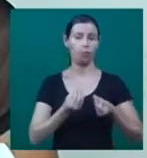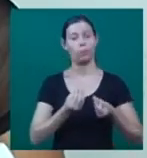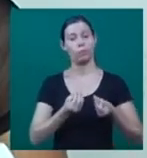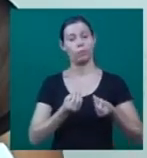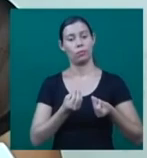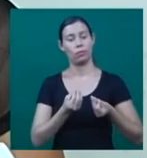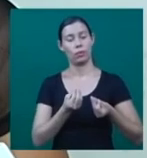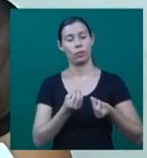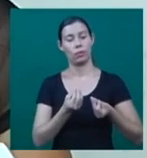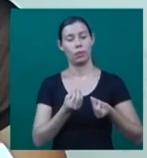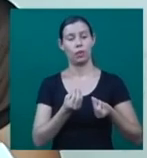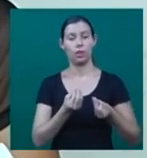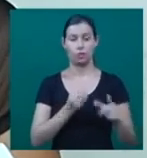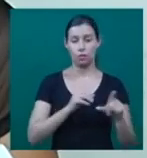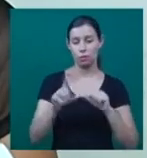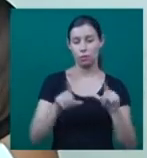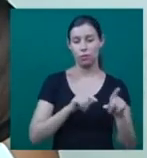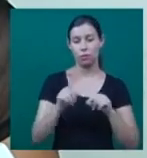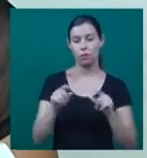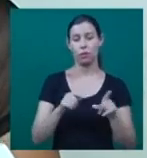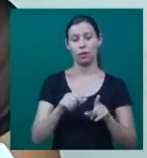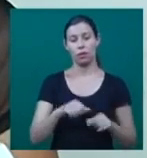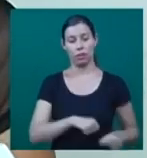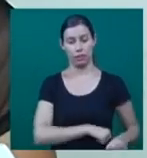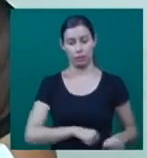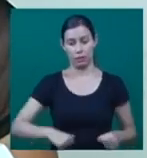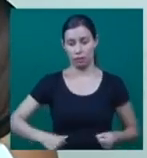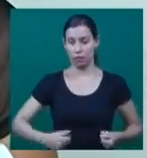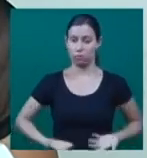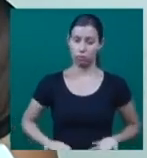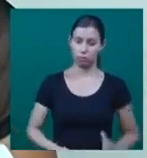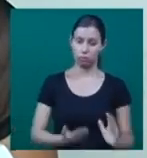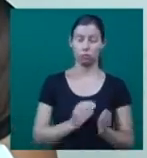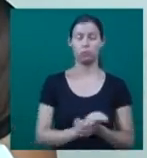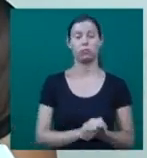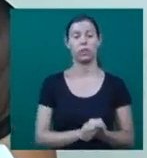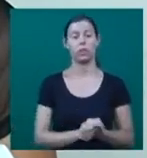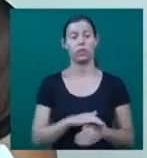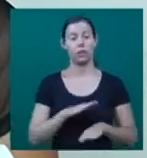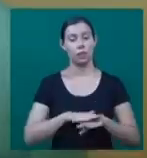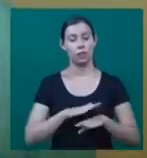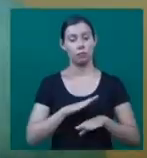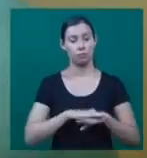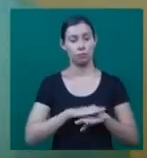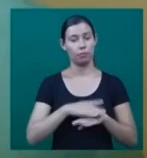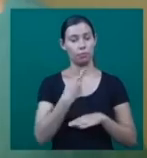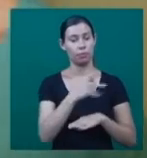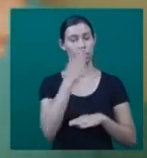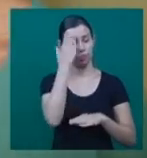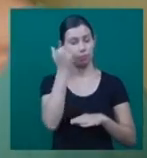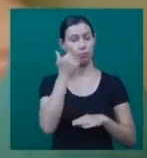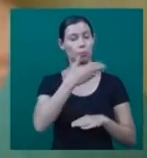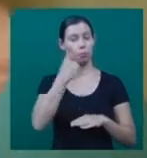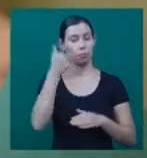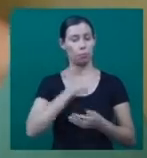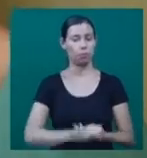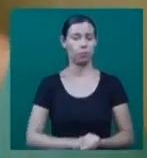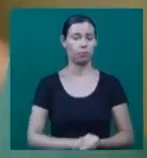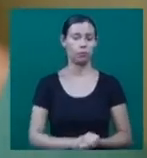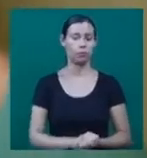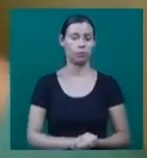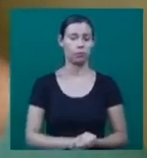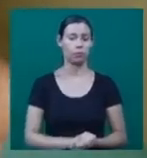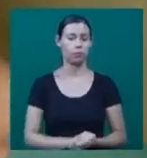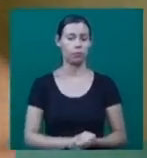escolher de uma forma bem tranquila. Ela sabe o que é melhor para ela naquele caso. Com o intuito de reduzir o número de